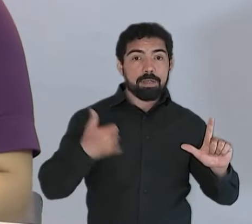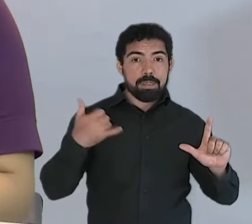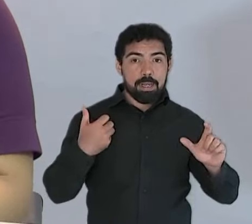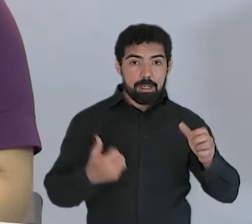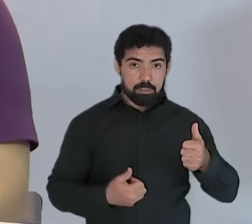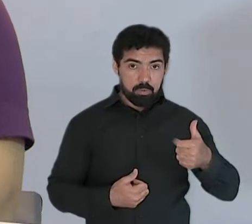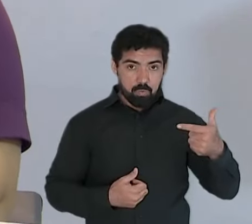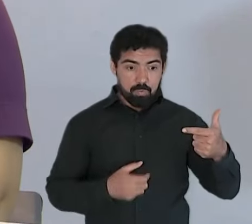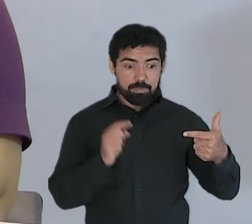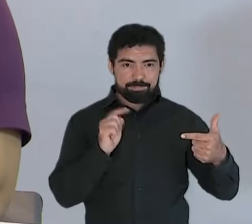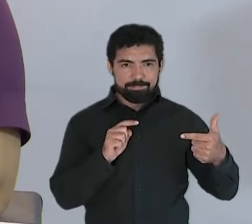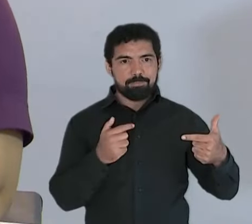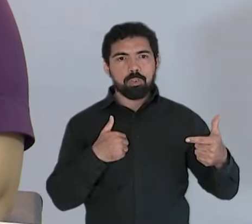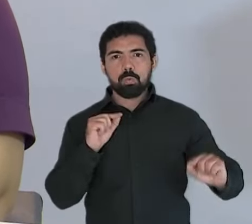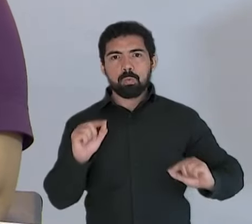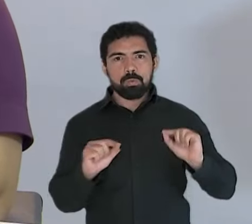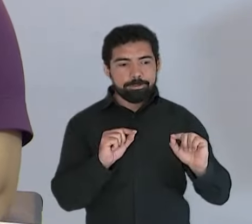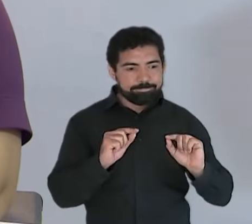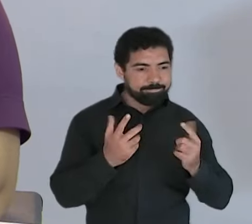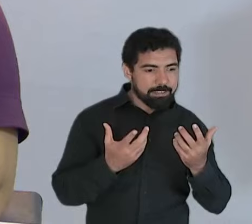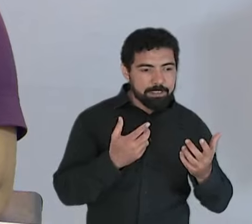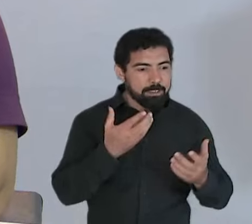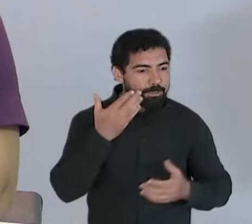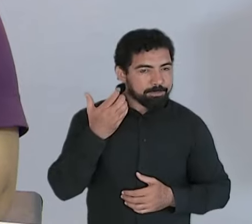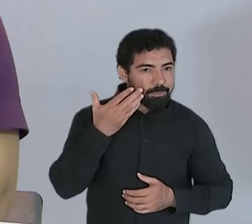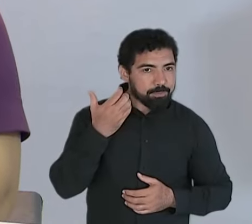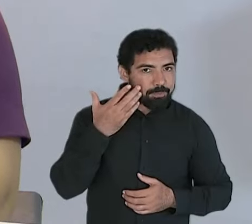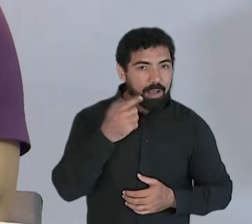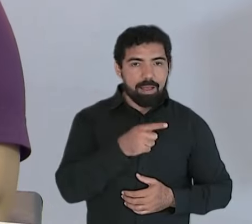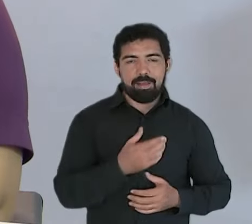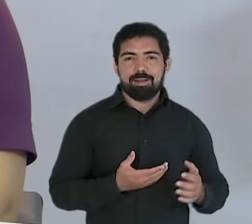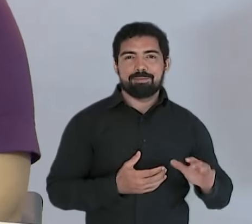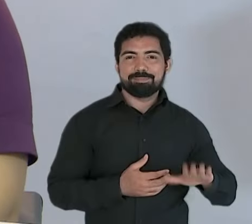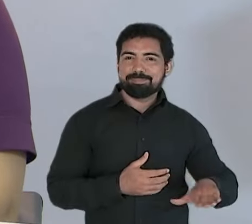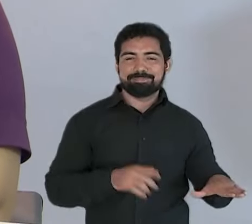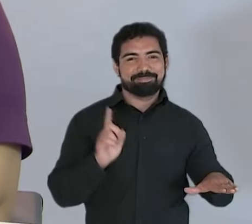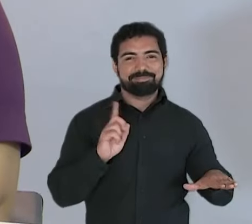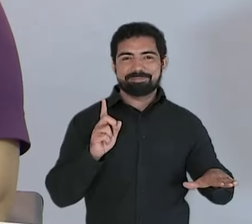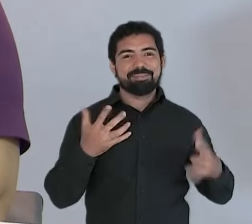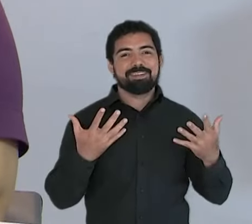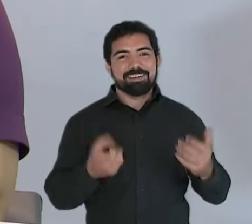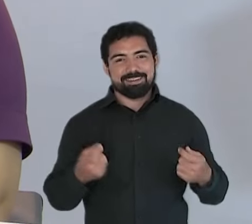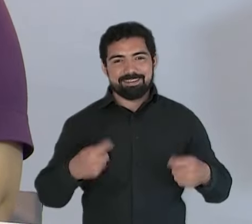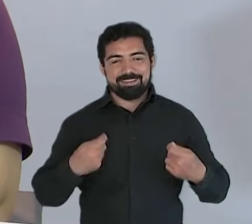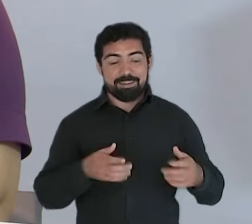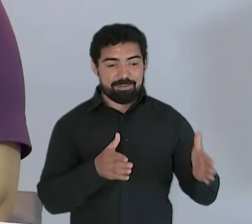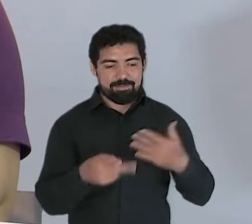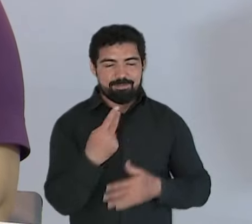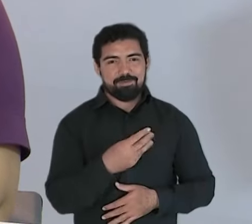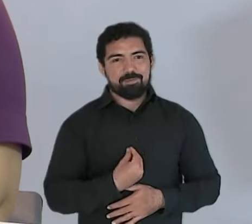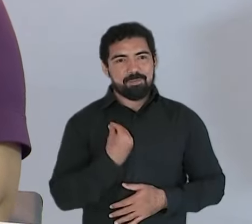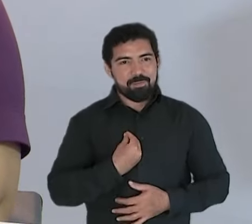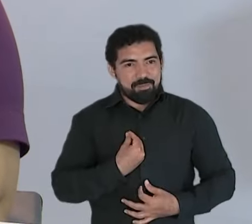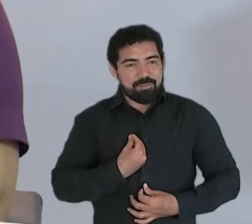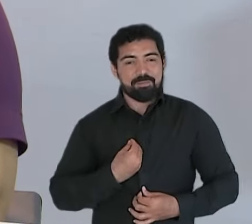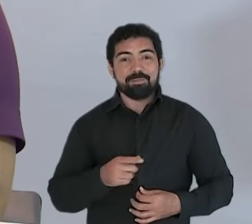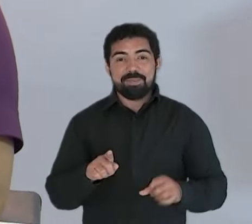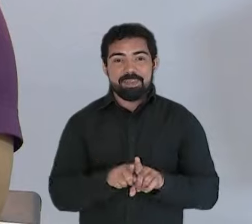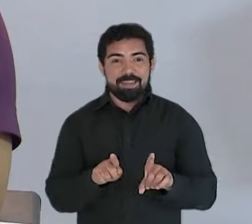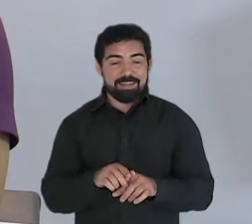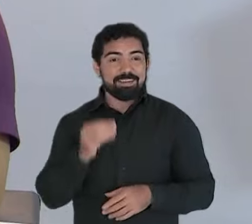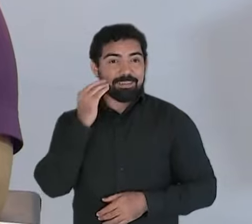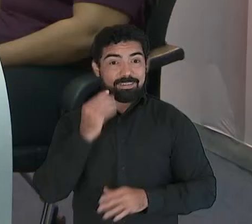ainda descobrindo que ele não é mais uma criança, aceitando as fases, estou tentando entender. Que a gente conversou